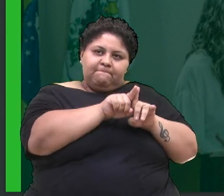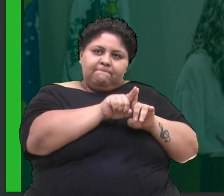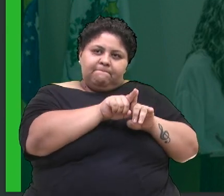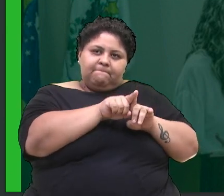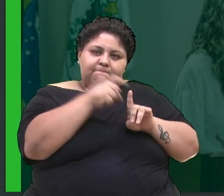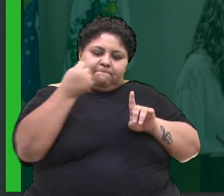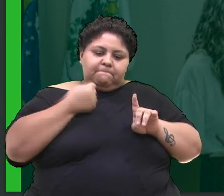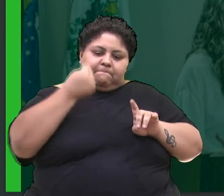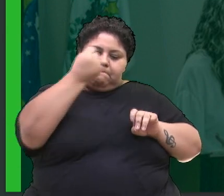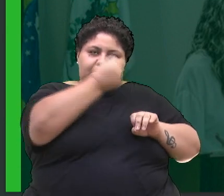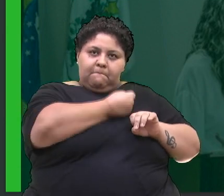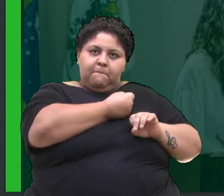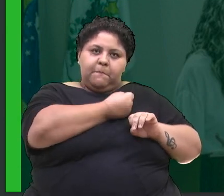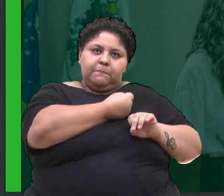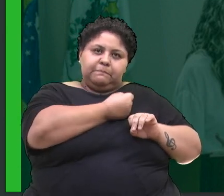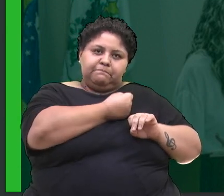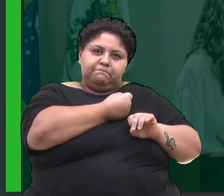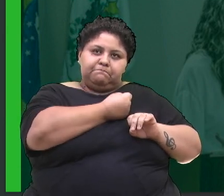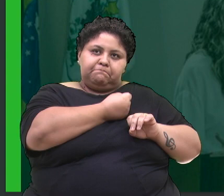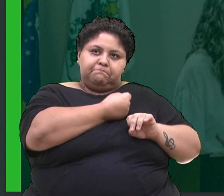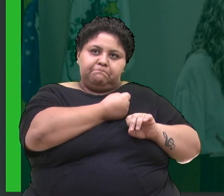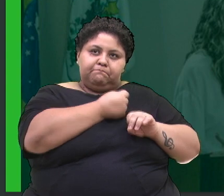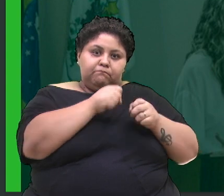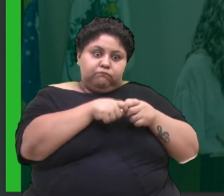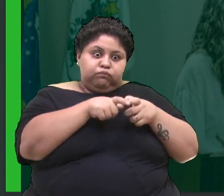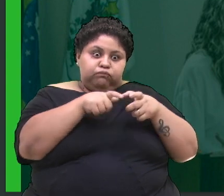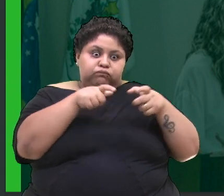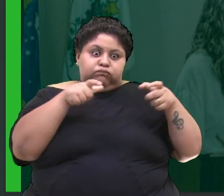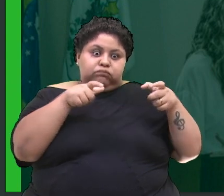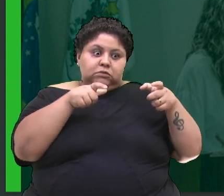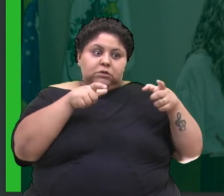número expressivo de consultas